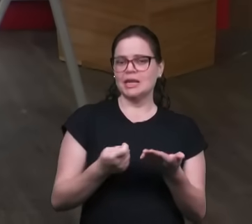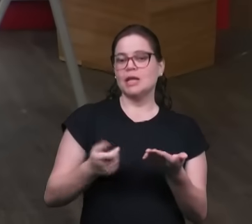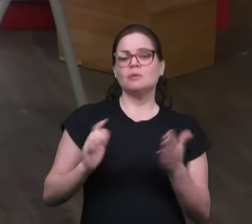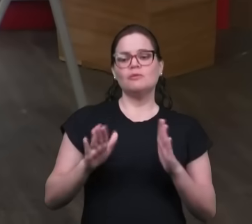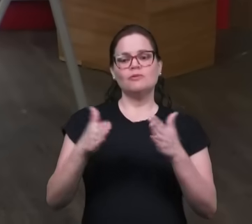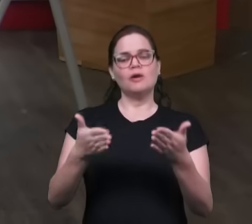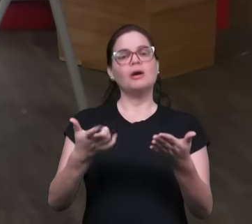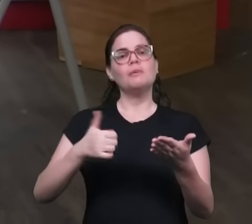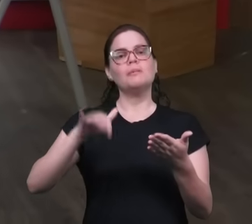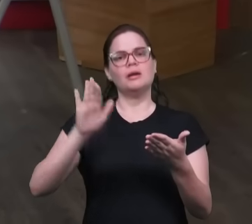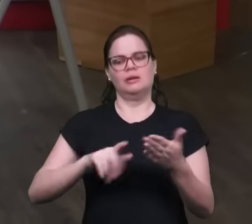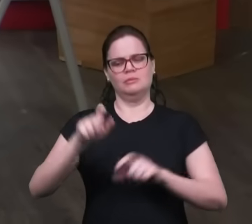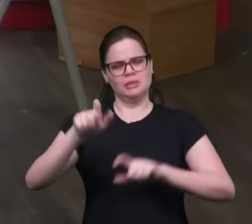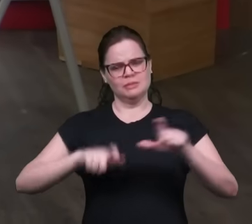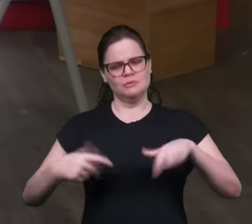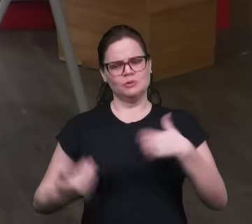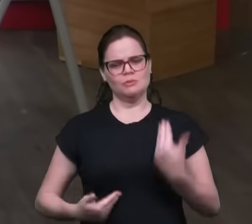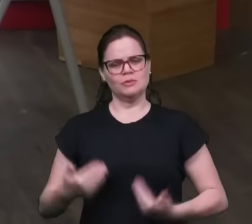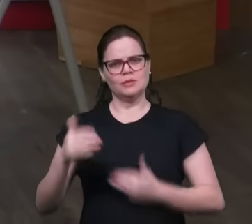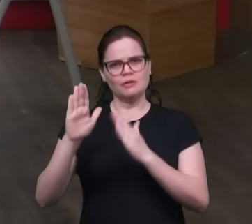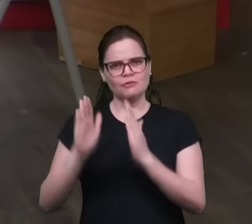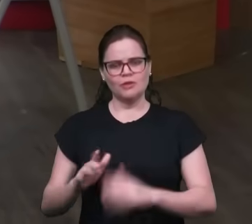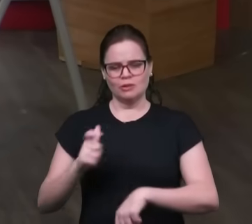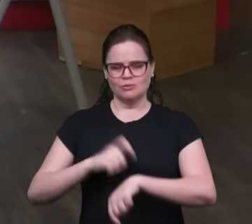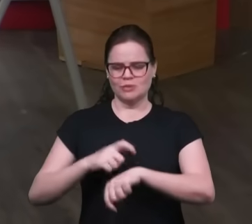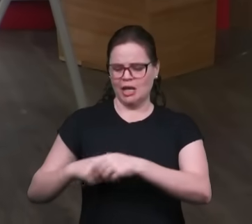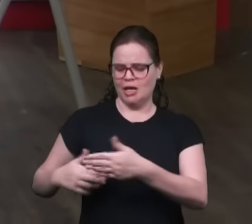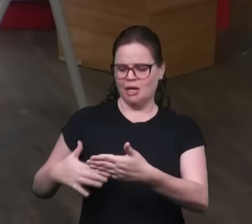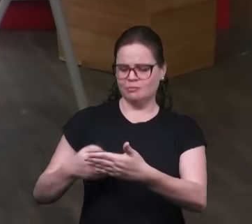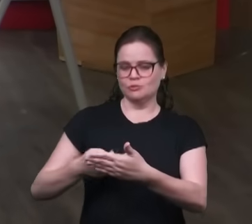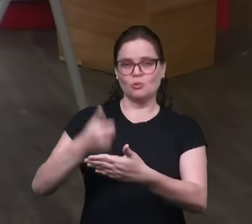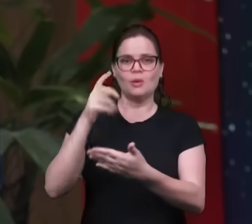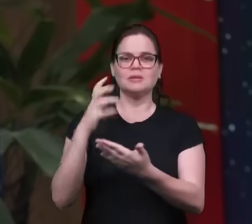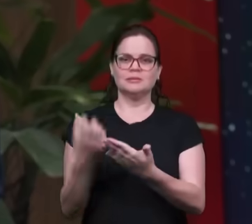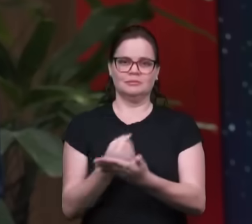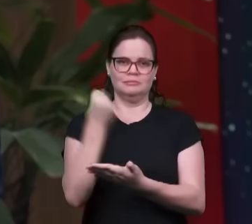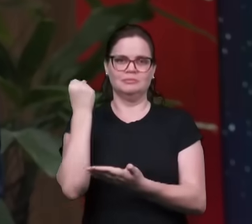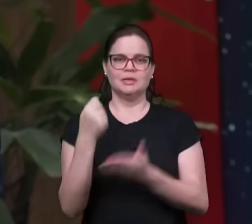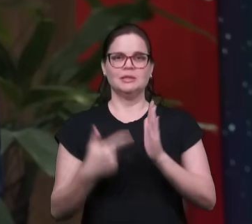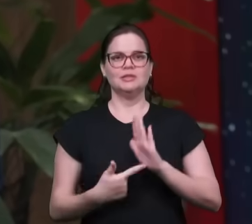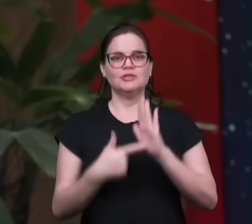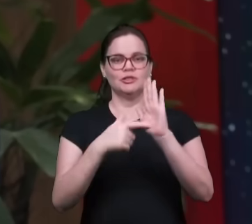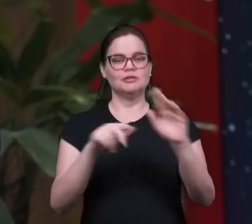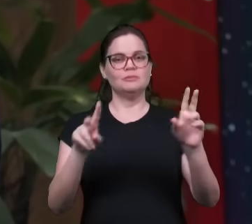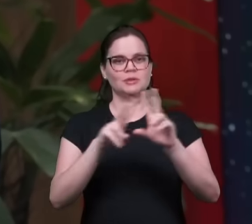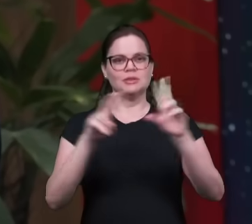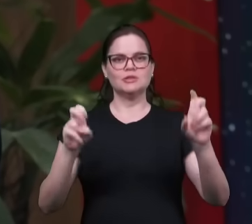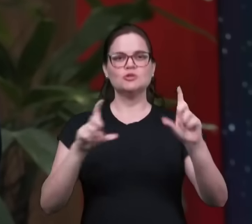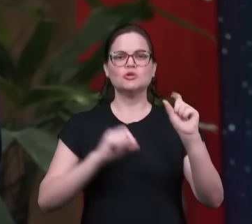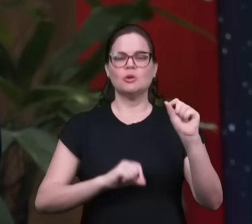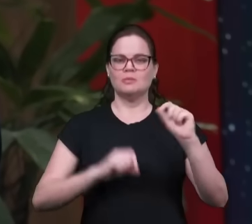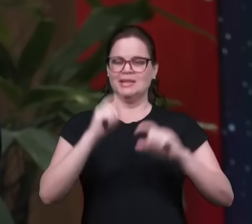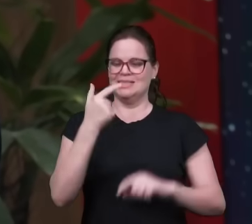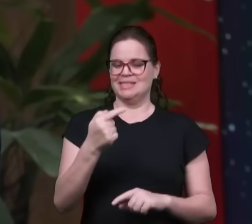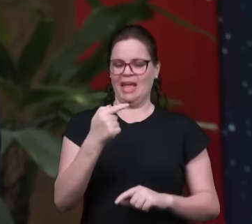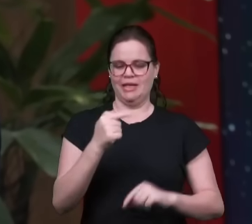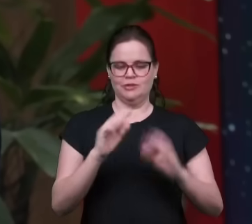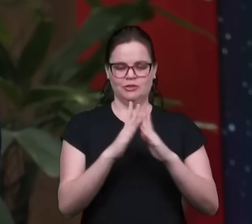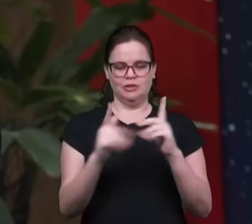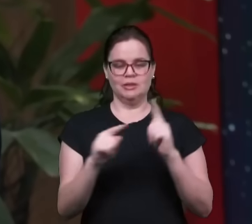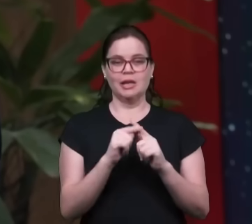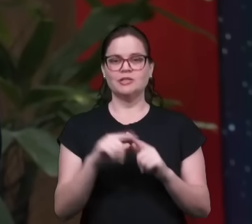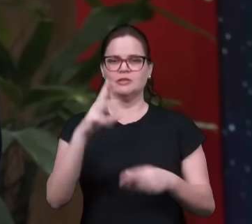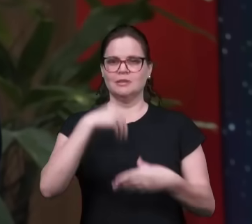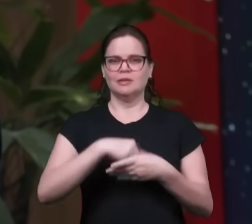o tempo do breve, né? É verdade. E traz justamente essas referências notáveis quando fala das 7 igrejas. Tem no capítulo 1, no